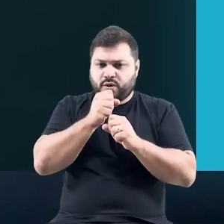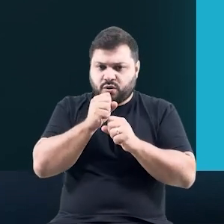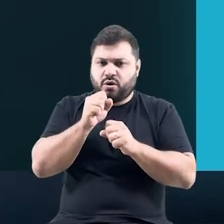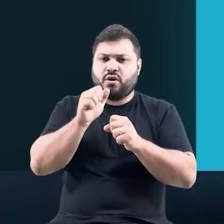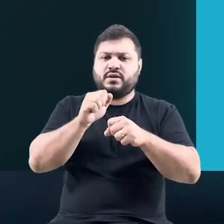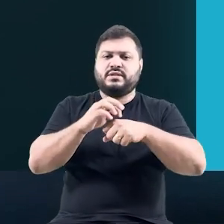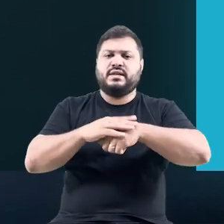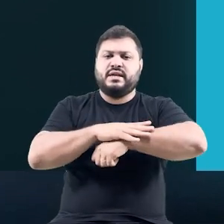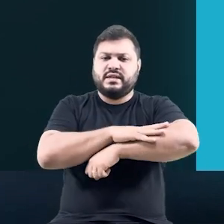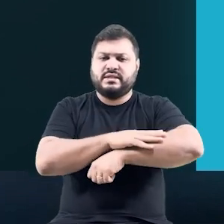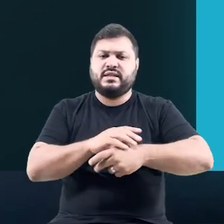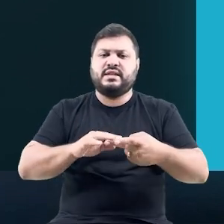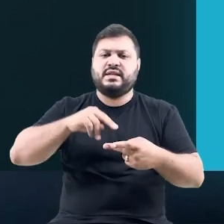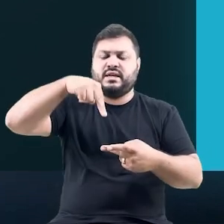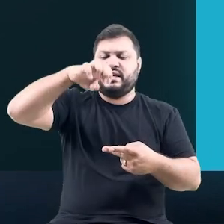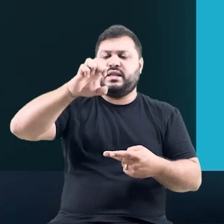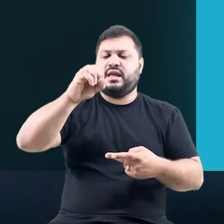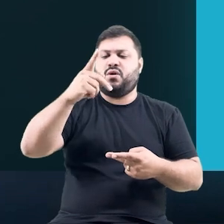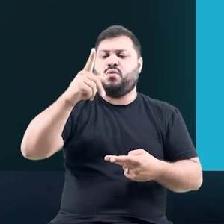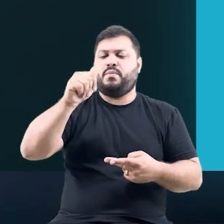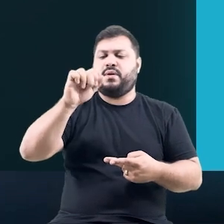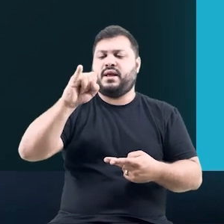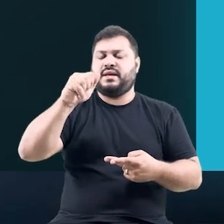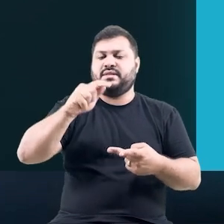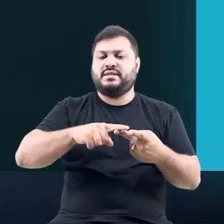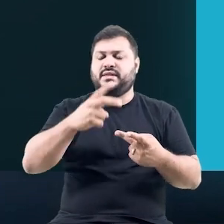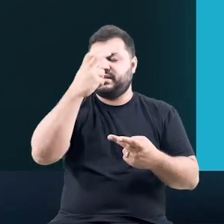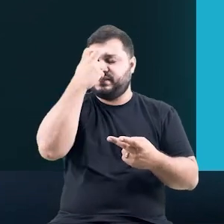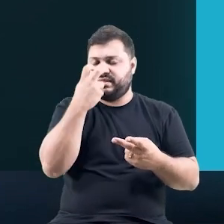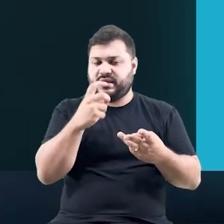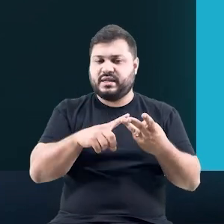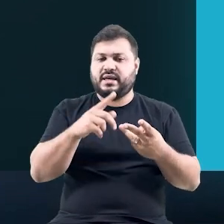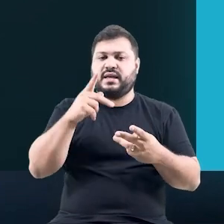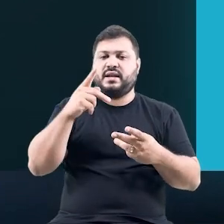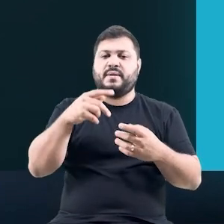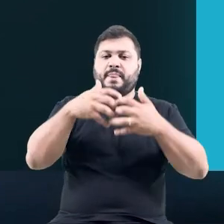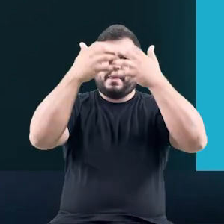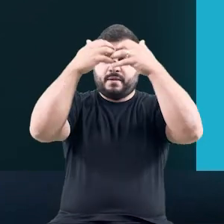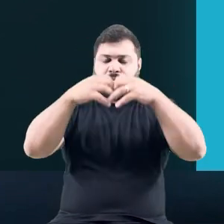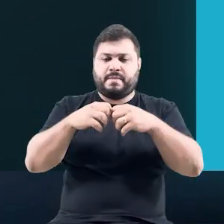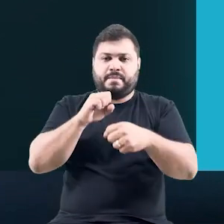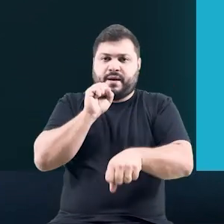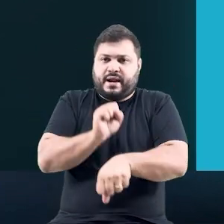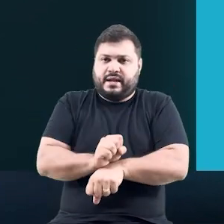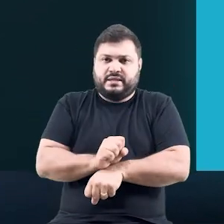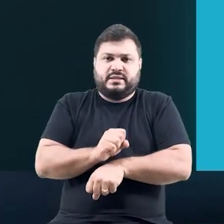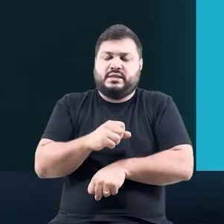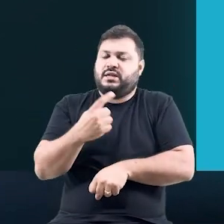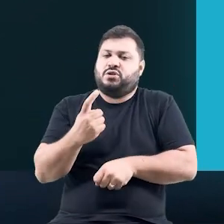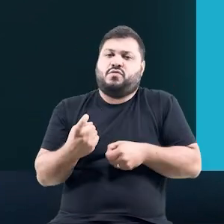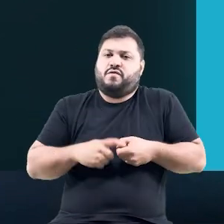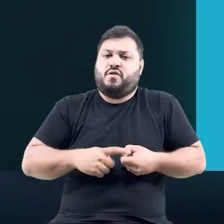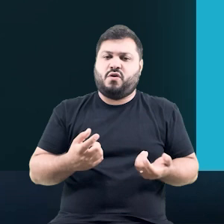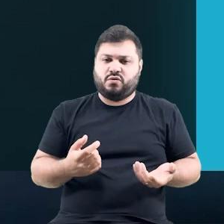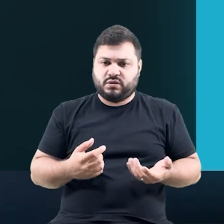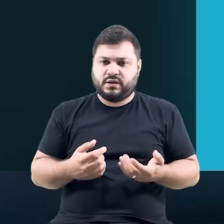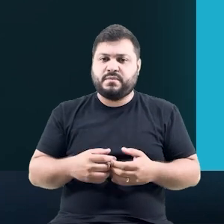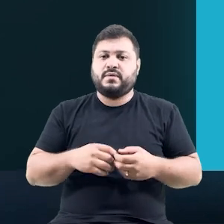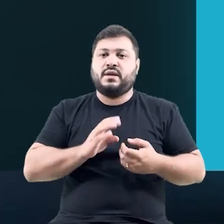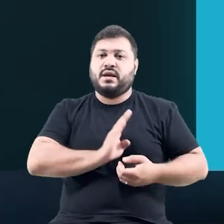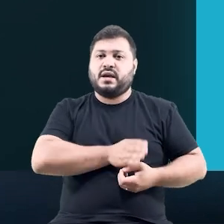ativa, hanseníase, neoplasia maligna, cegueira, paralisia irreversível e